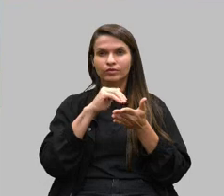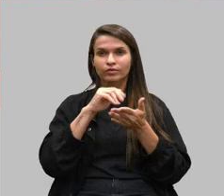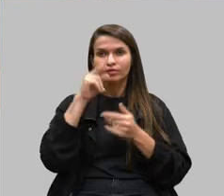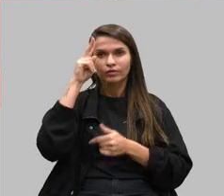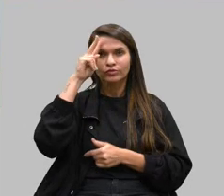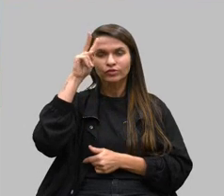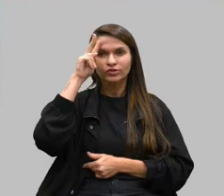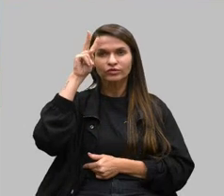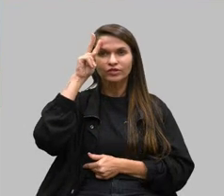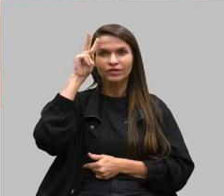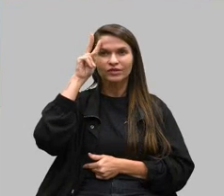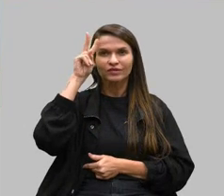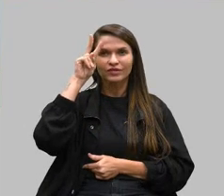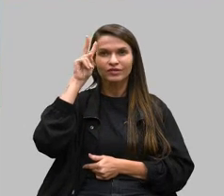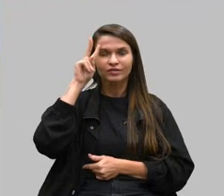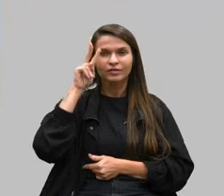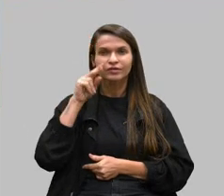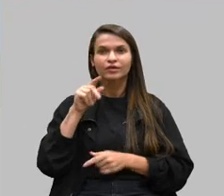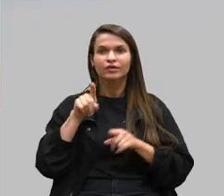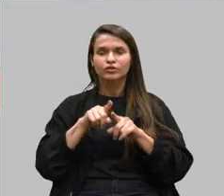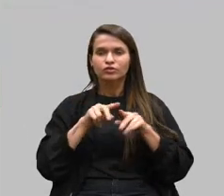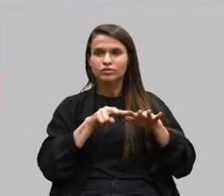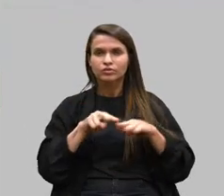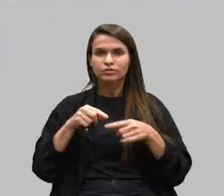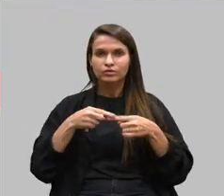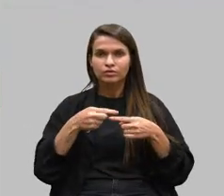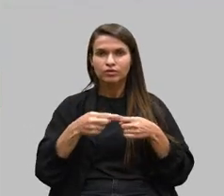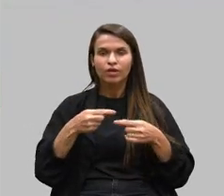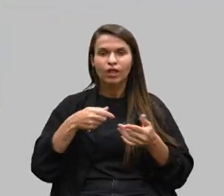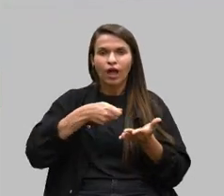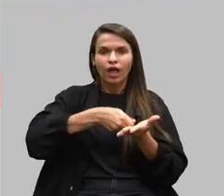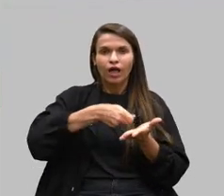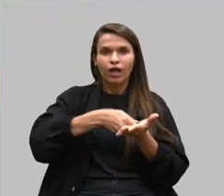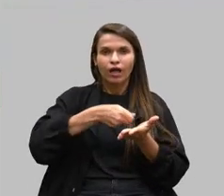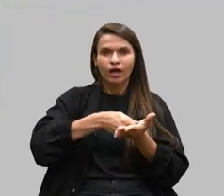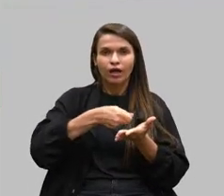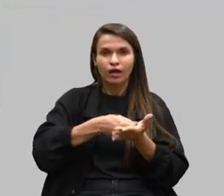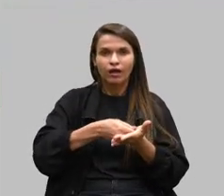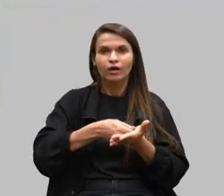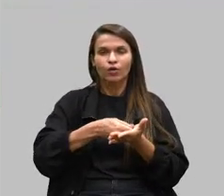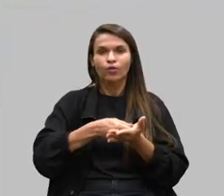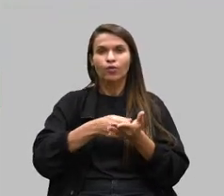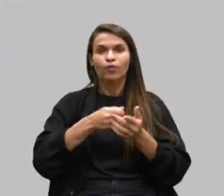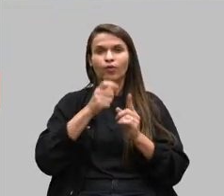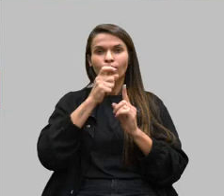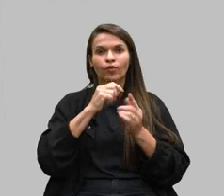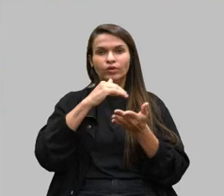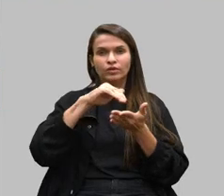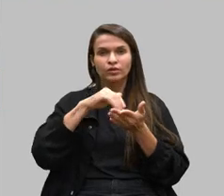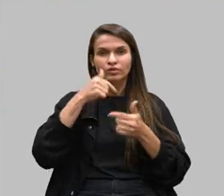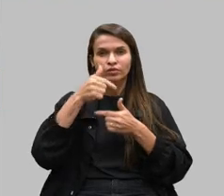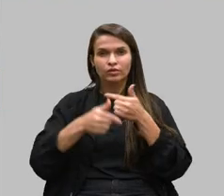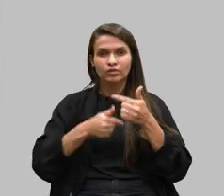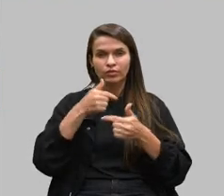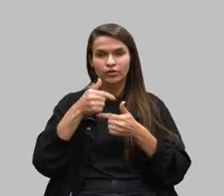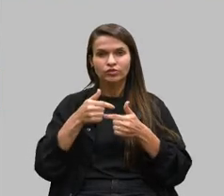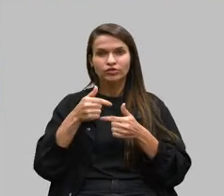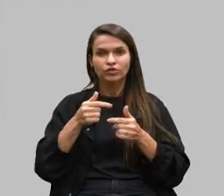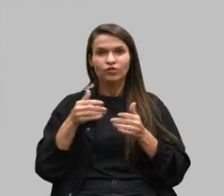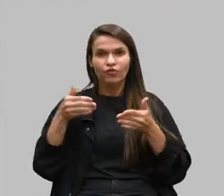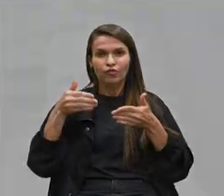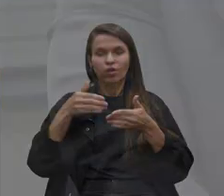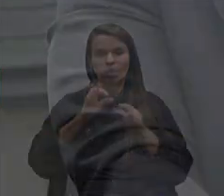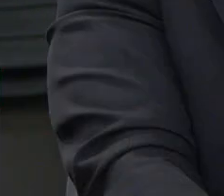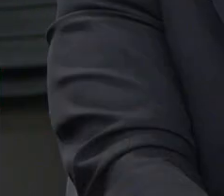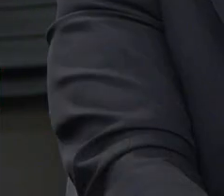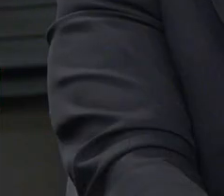governo de Minas em Brasília ele semanalmente se encontra lá cobrando incessantemente o secretário tem um trabalho hercúleo de realmente fazer esses ajustes